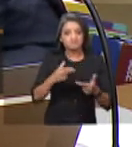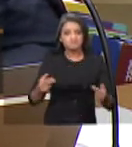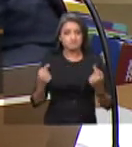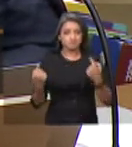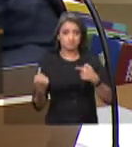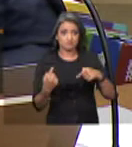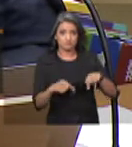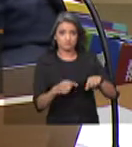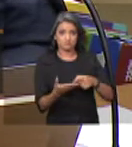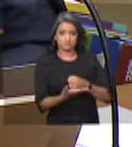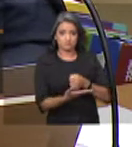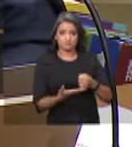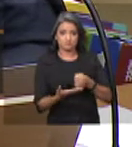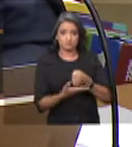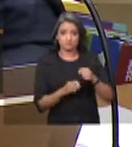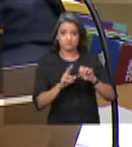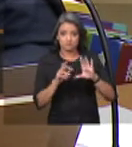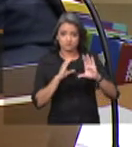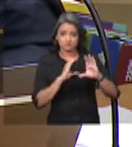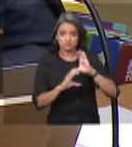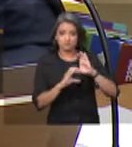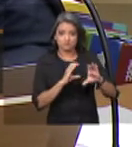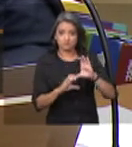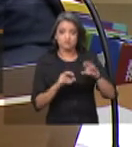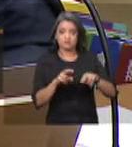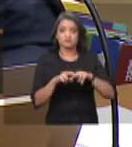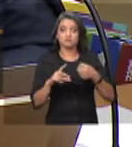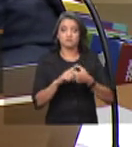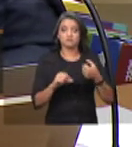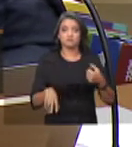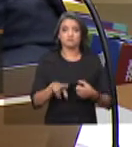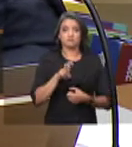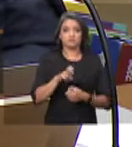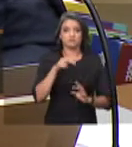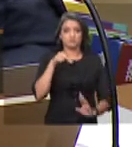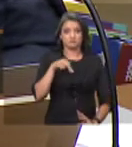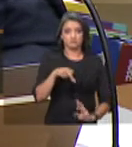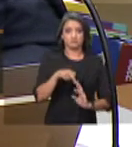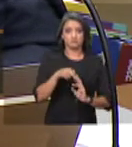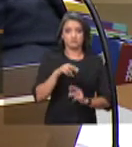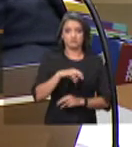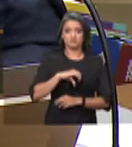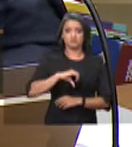ao prefeito fundamental a comunicação nos termos do artigo quinto inciso 9